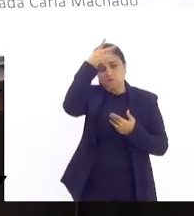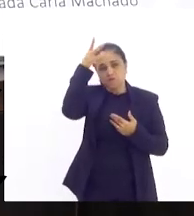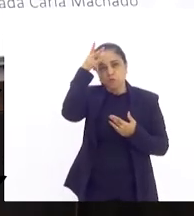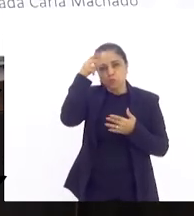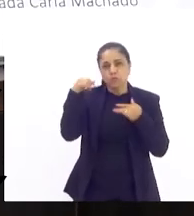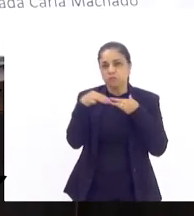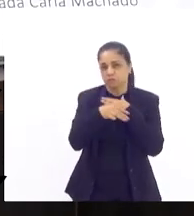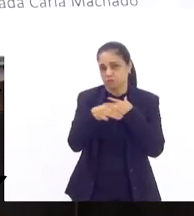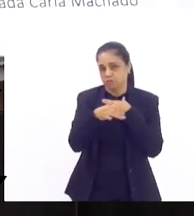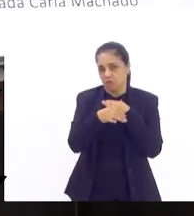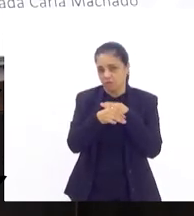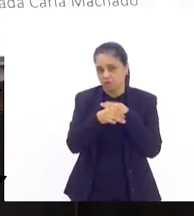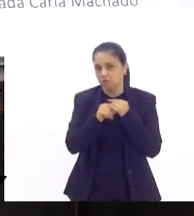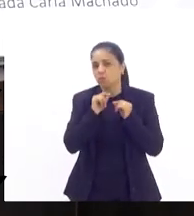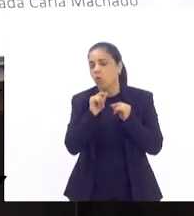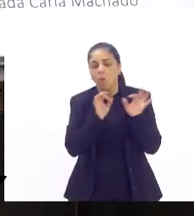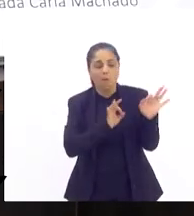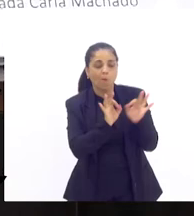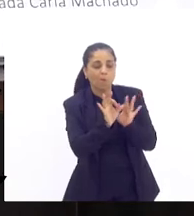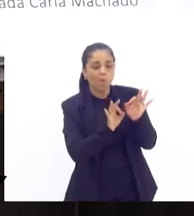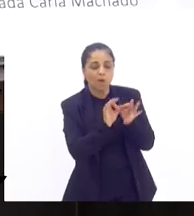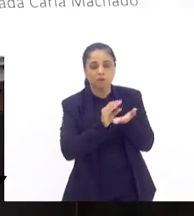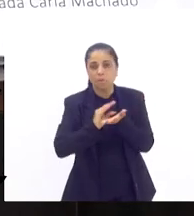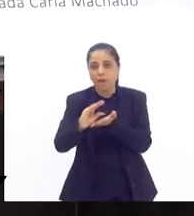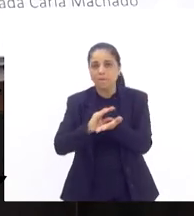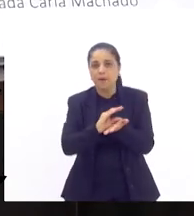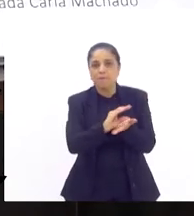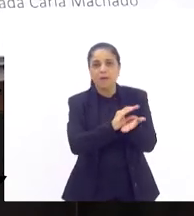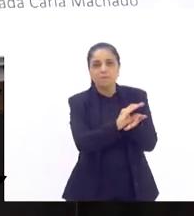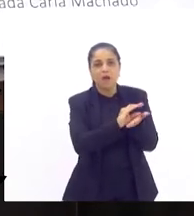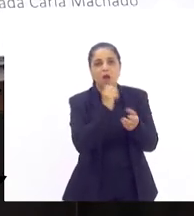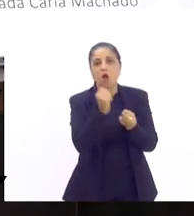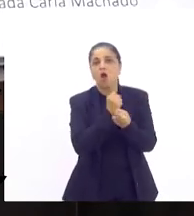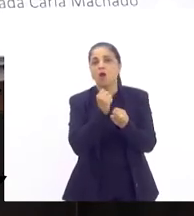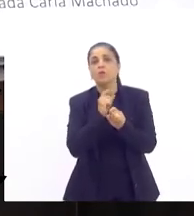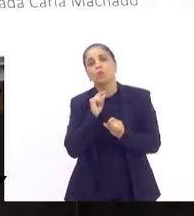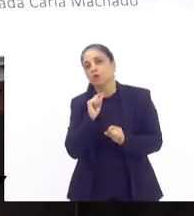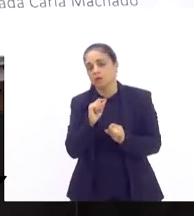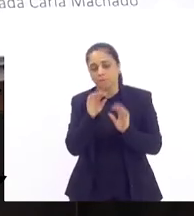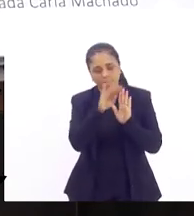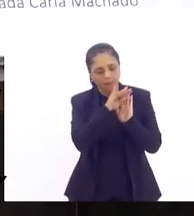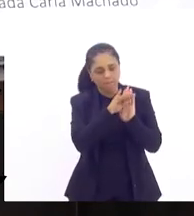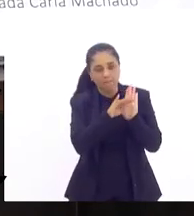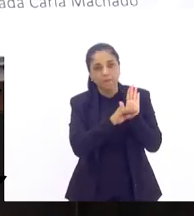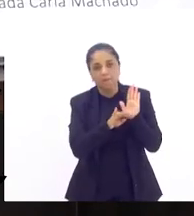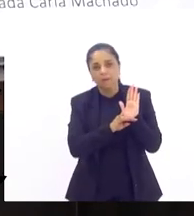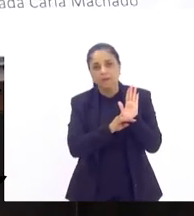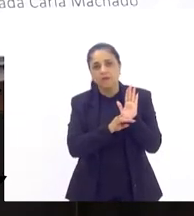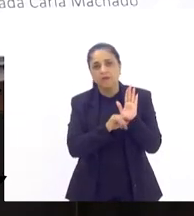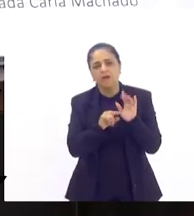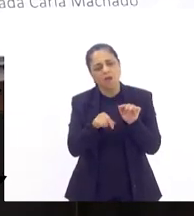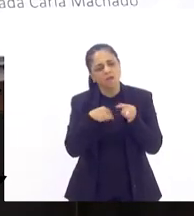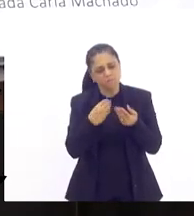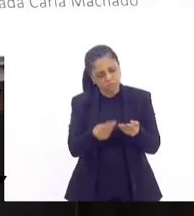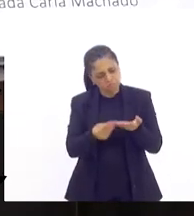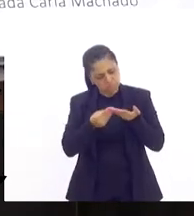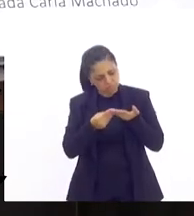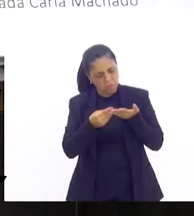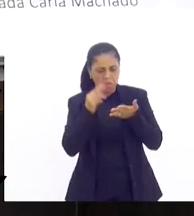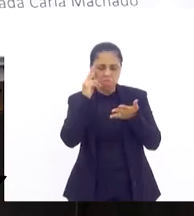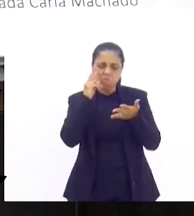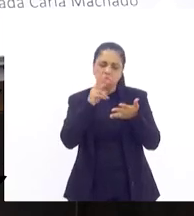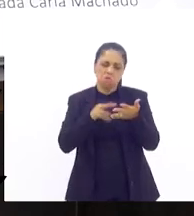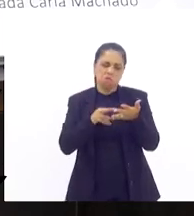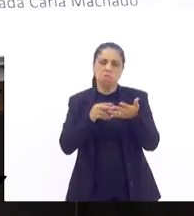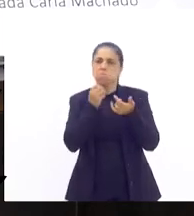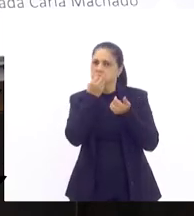é o plano de investimento? E aí me colocava alguns investimentos até bacana na